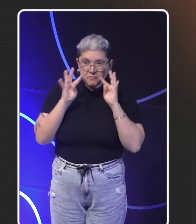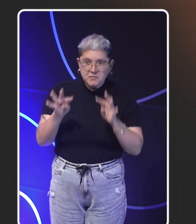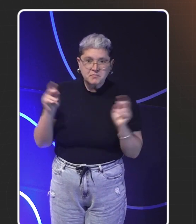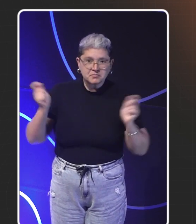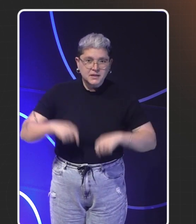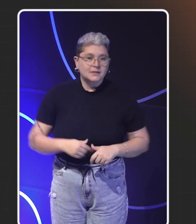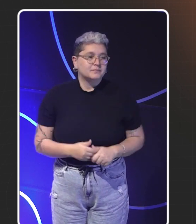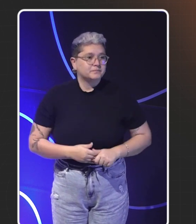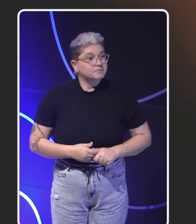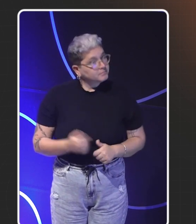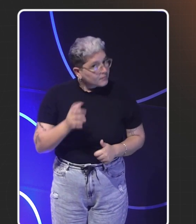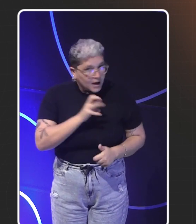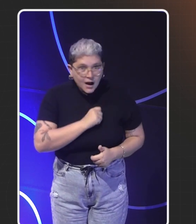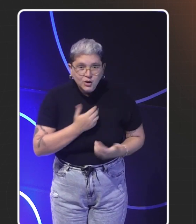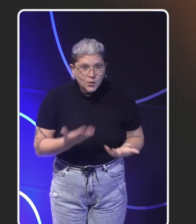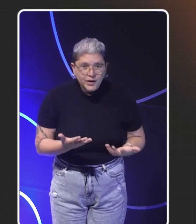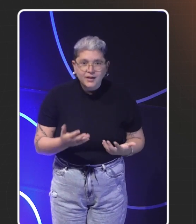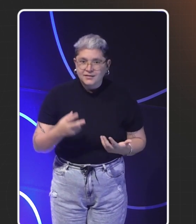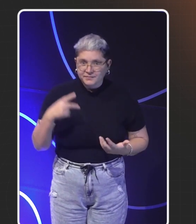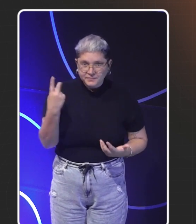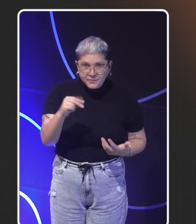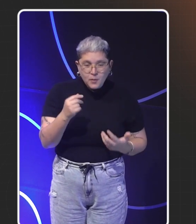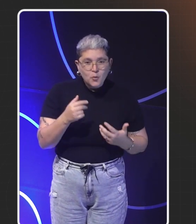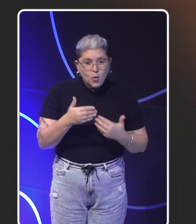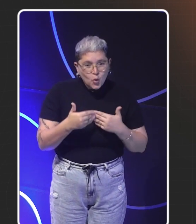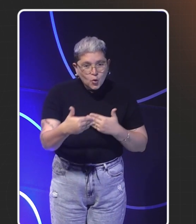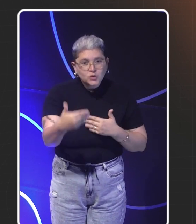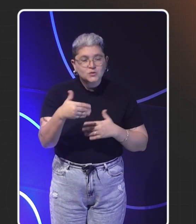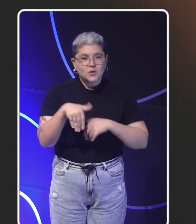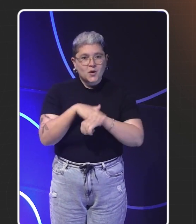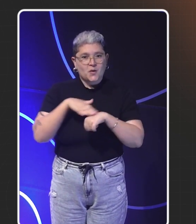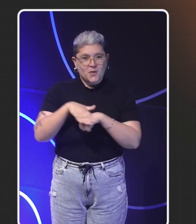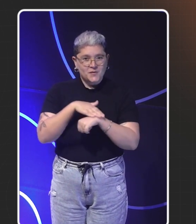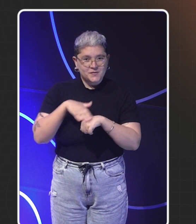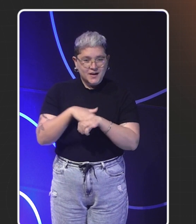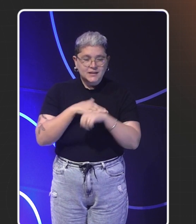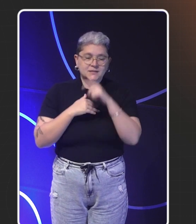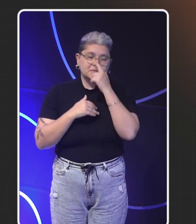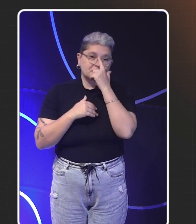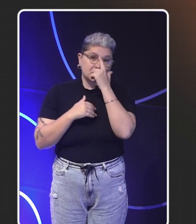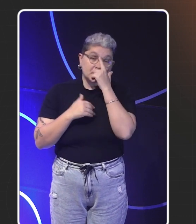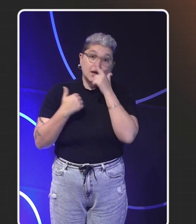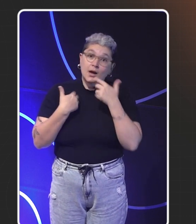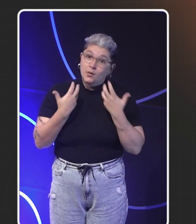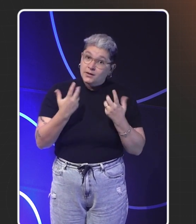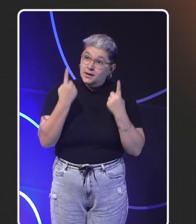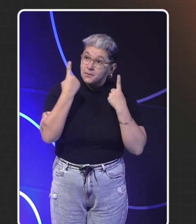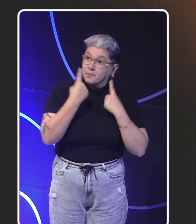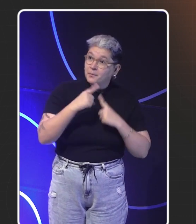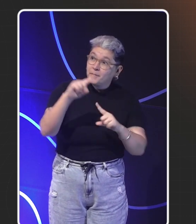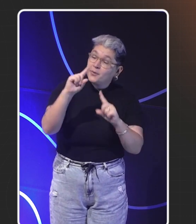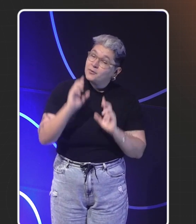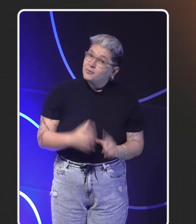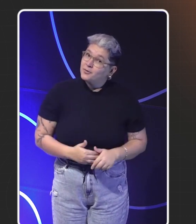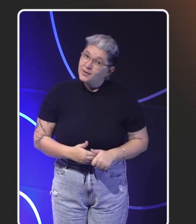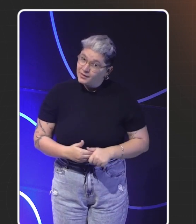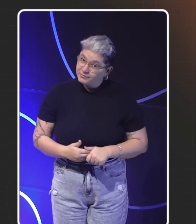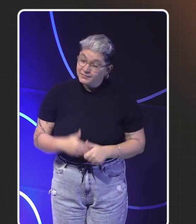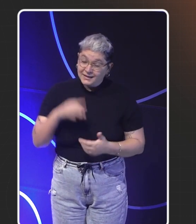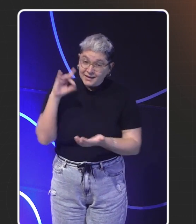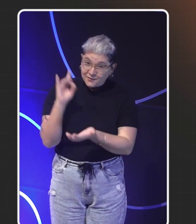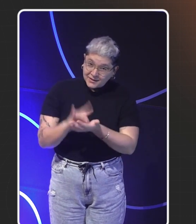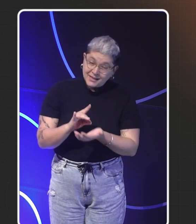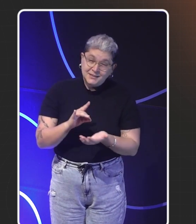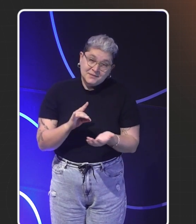Gente, adorei. Vamos seguir aqui com a nossa conversa. Eu já queria trazer uma provocação, e na verdade bem uma reflexão,